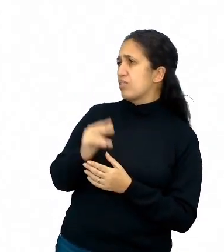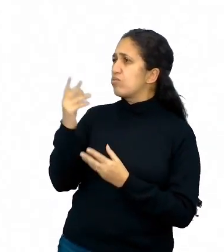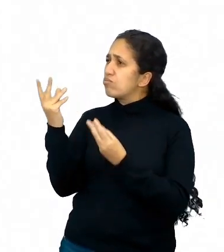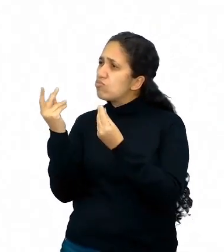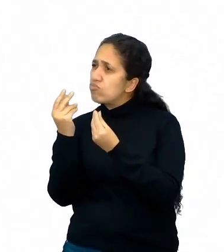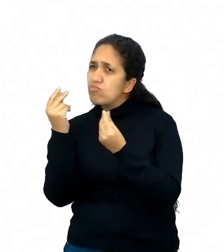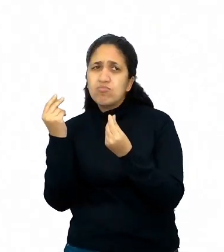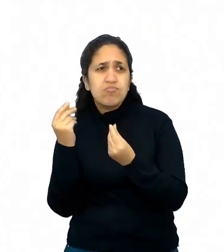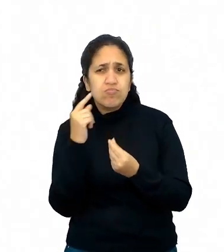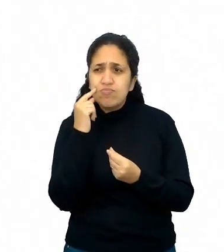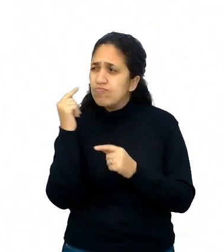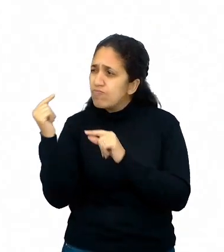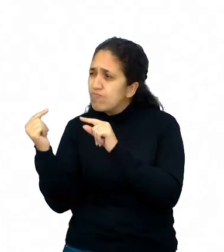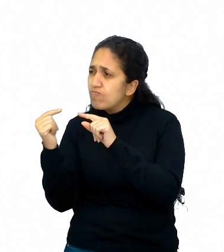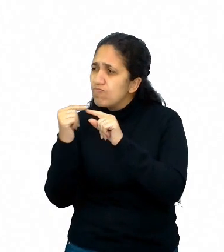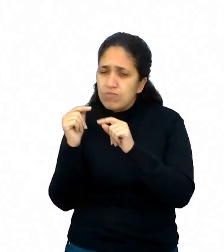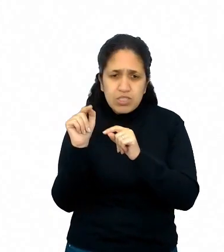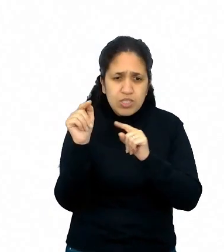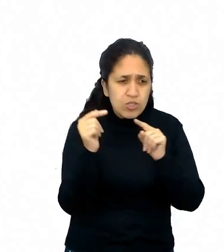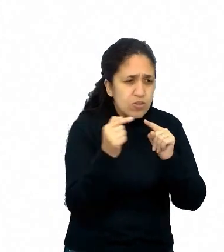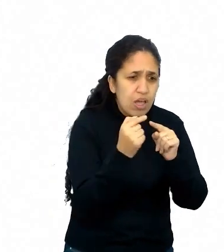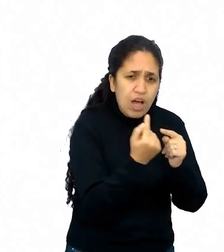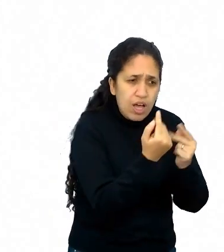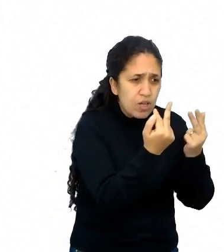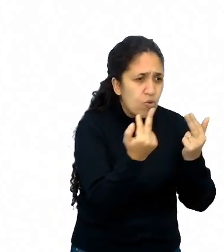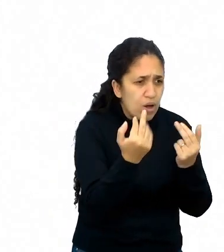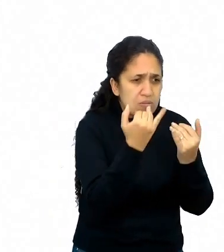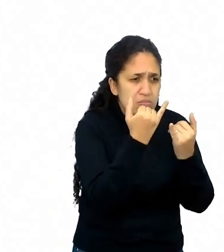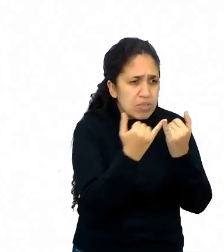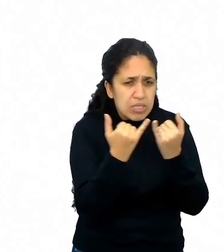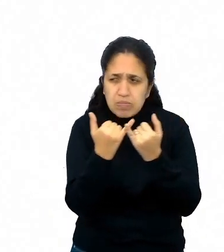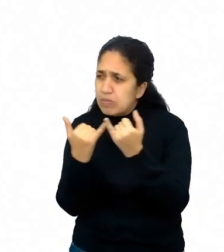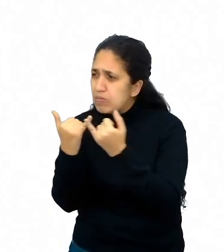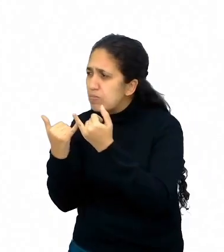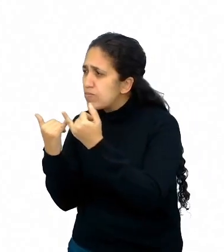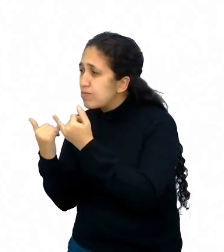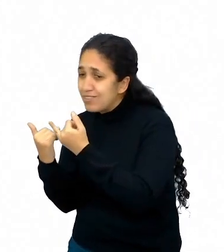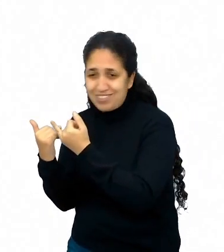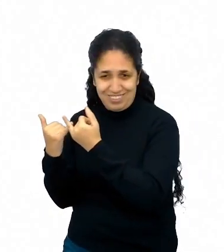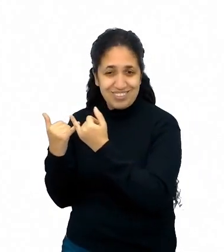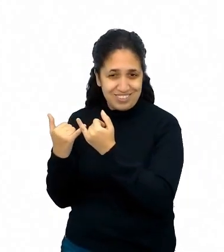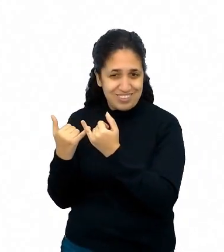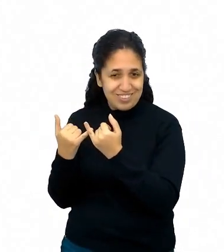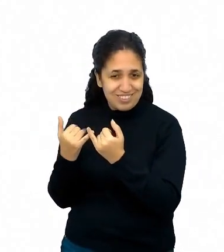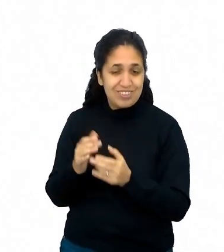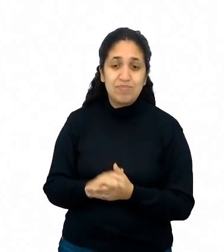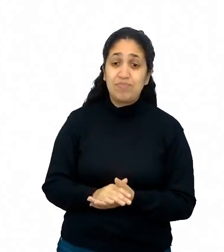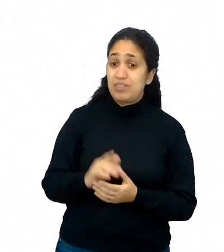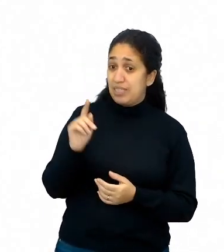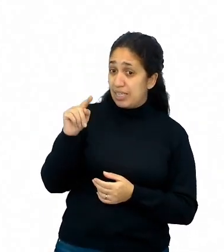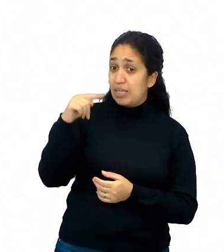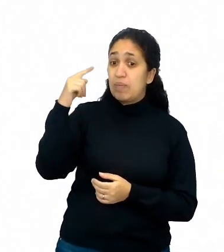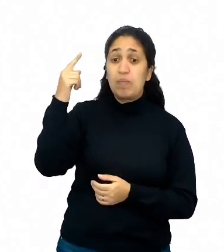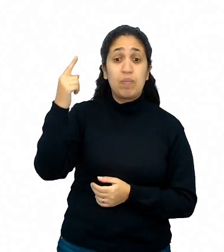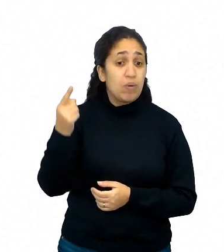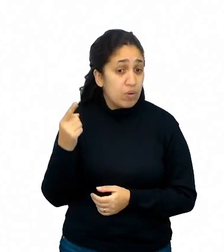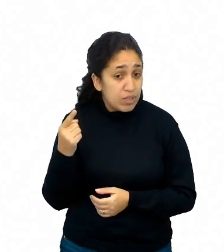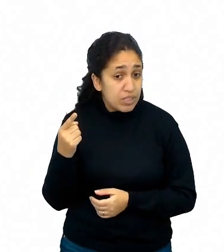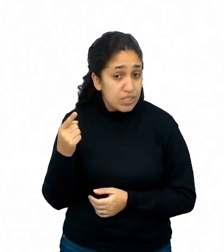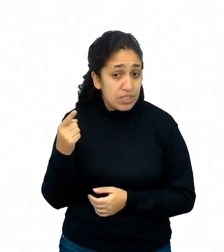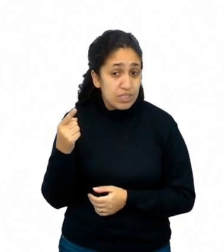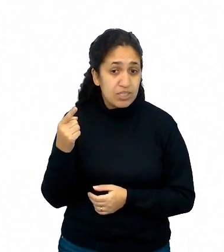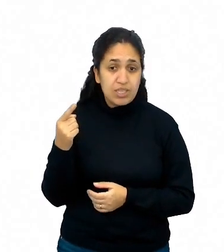coisas iguais que aparecem nas atividades. Depois, a gente tem